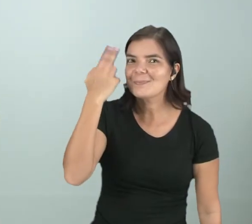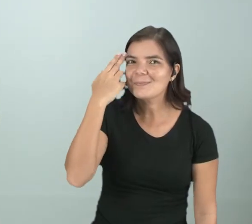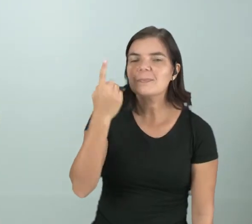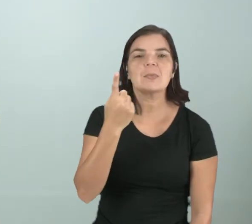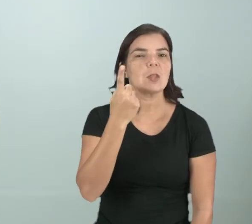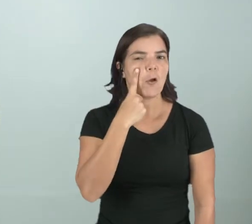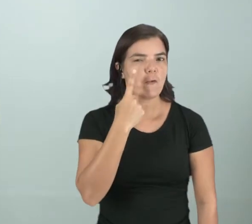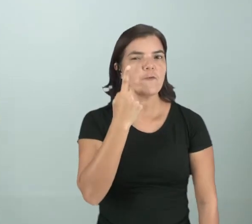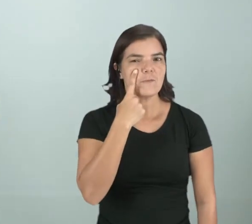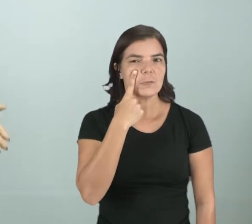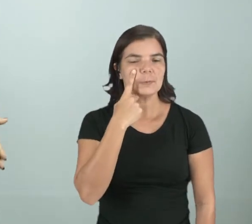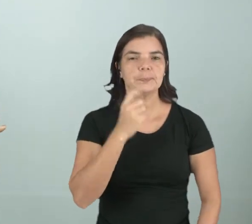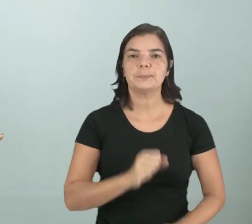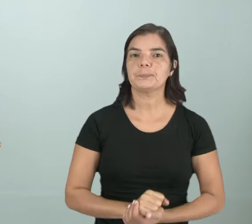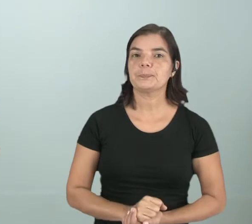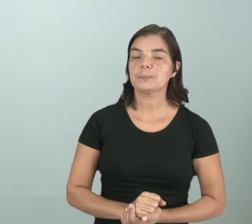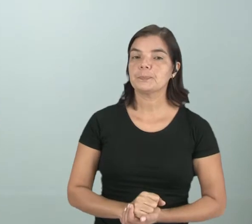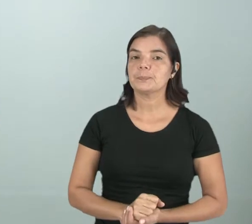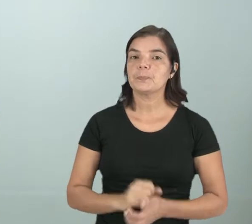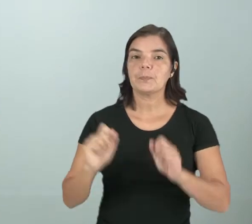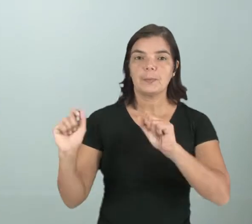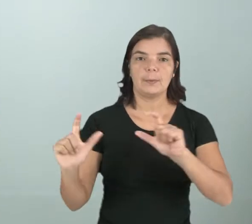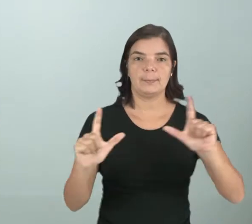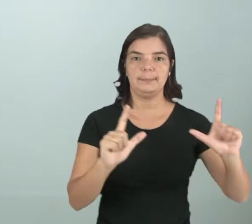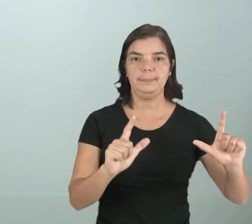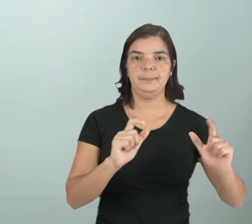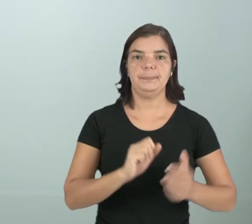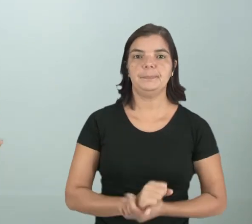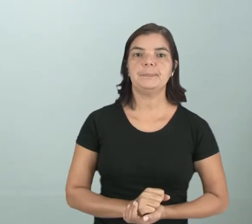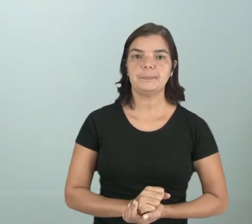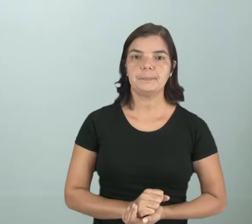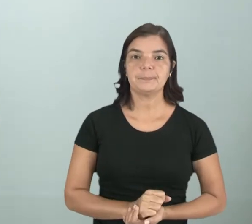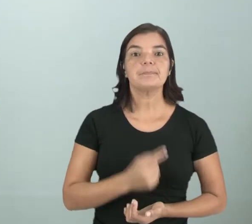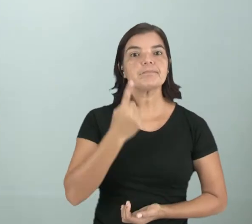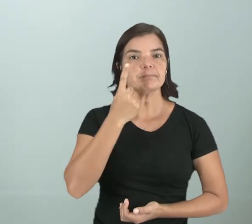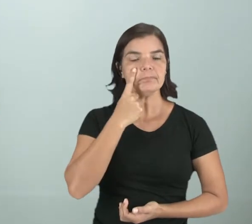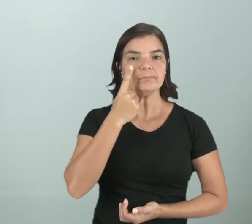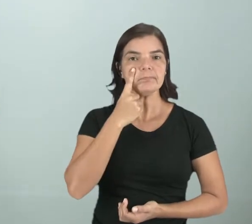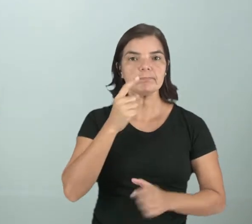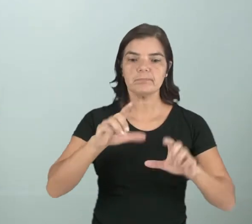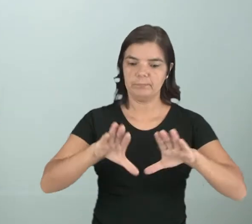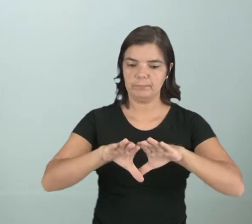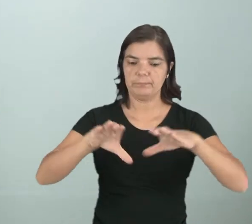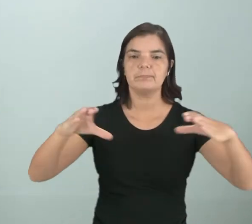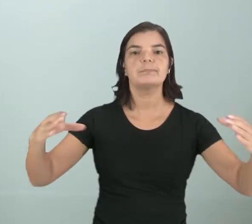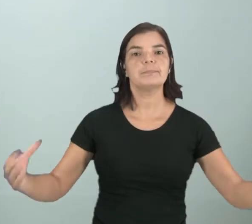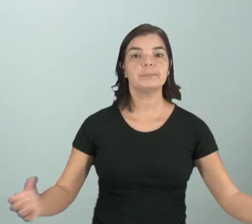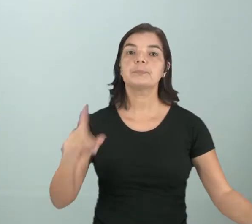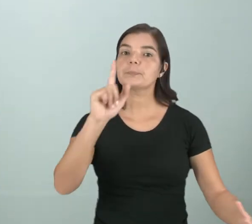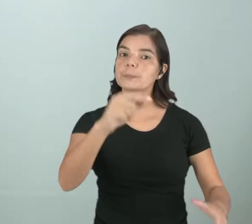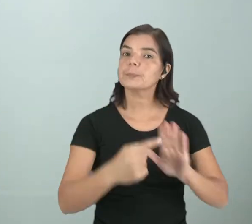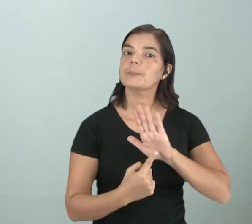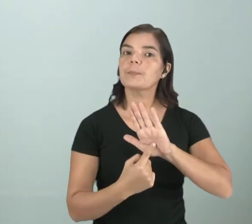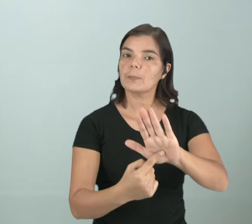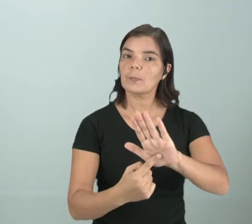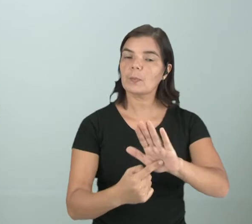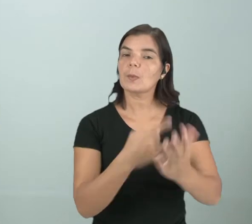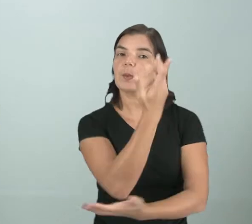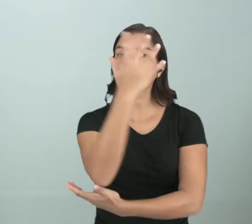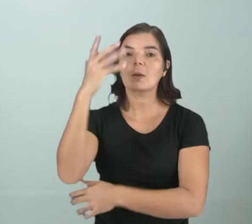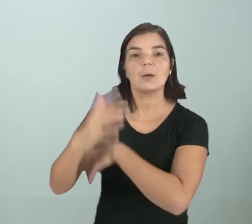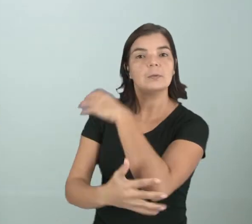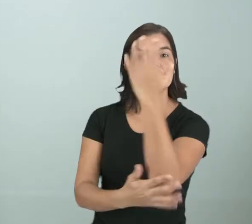Vamos observar? Observe aí na sua tela. Observe essa maquete. É a representação de uma